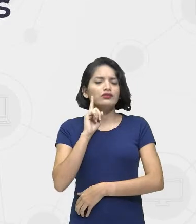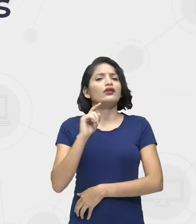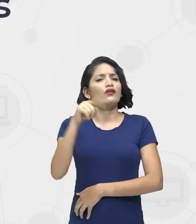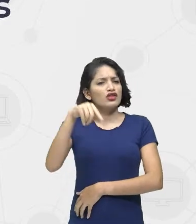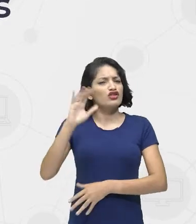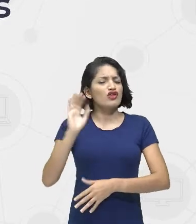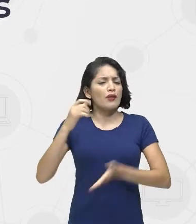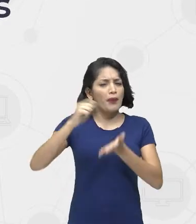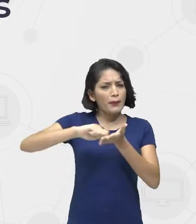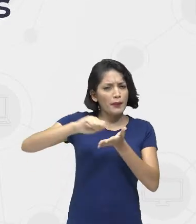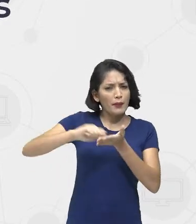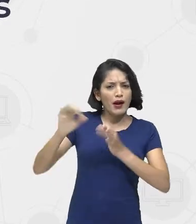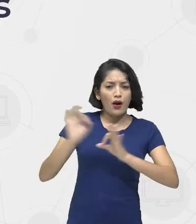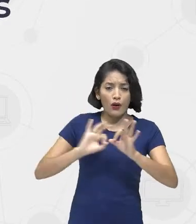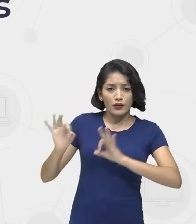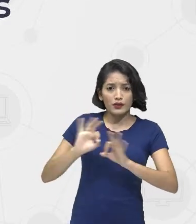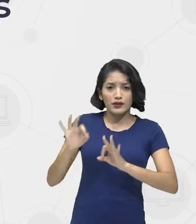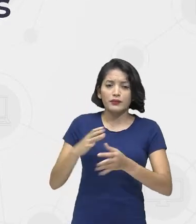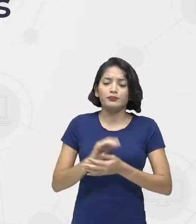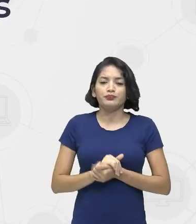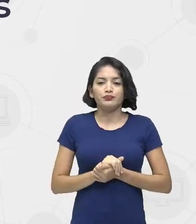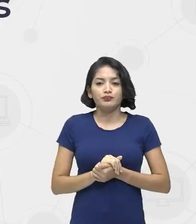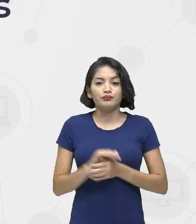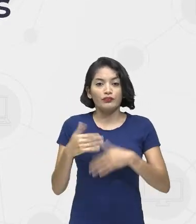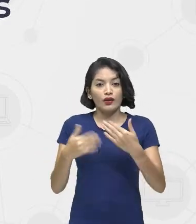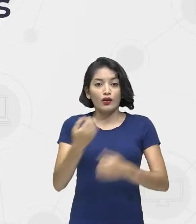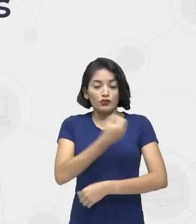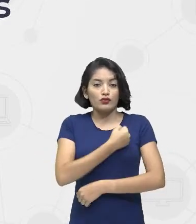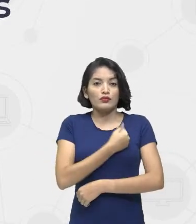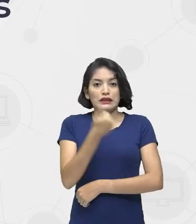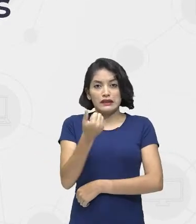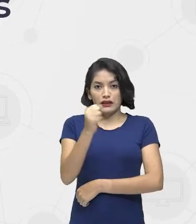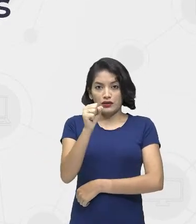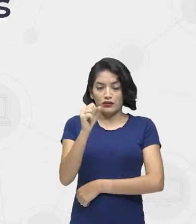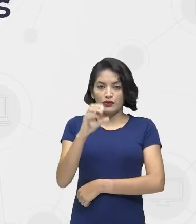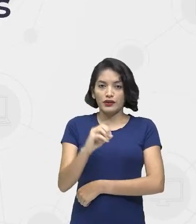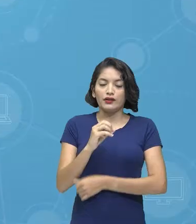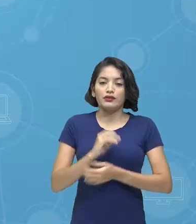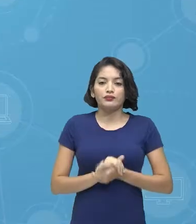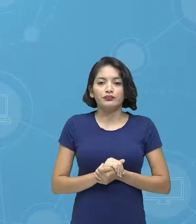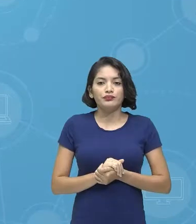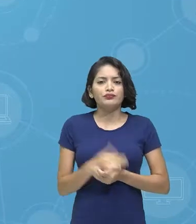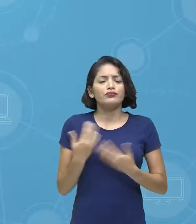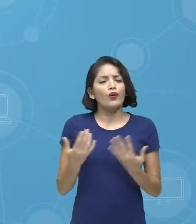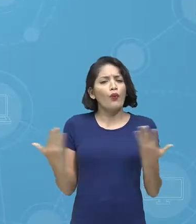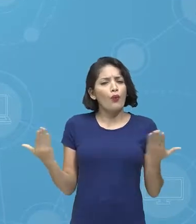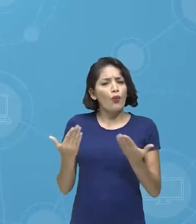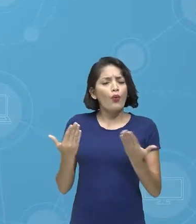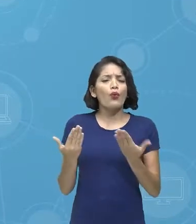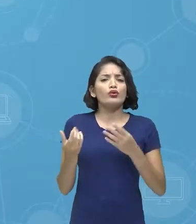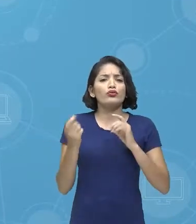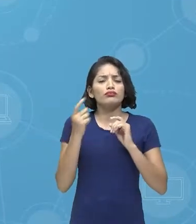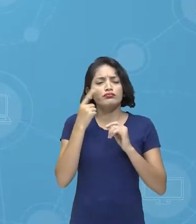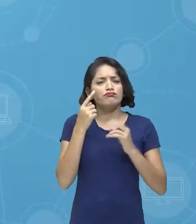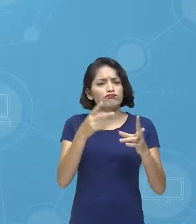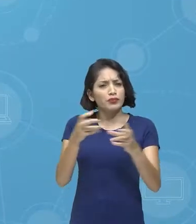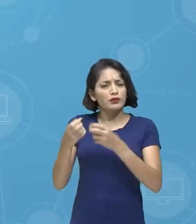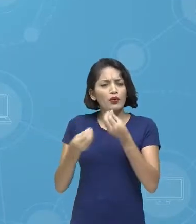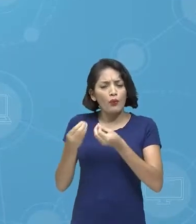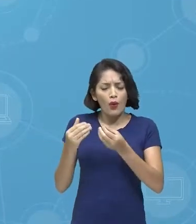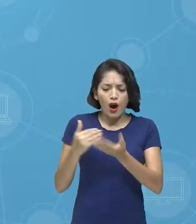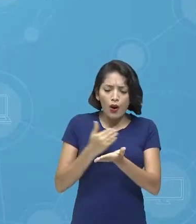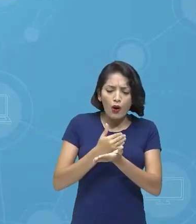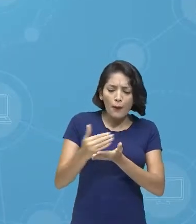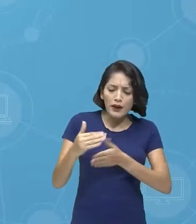seus estudos, a formação dos Estados Unidos, aula 180. Nós vamos ver agora como é que vai se iniciar o processo